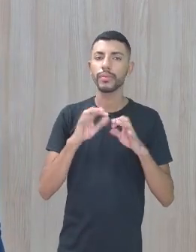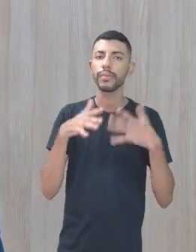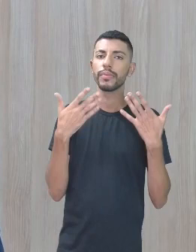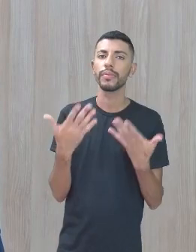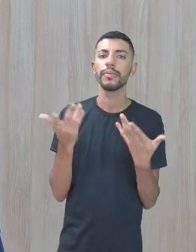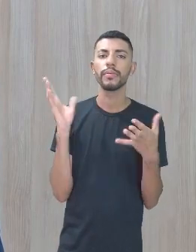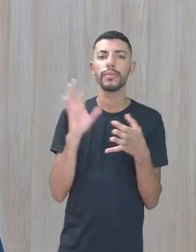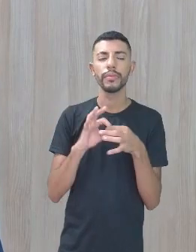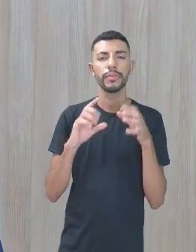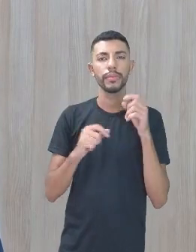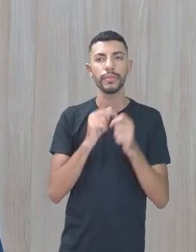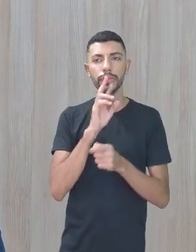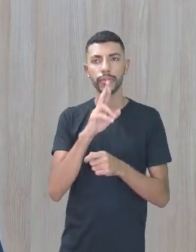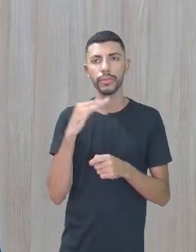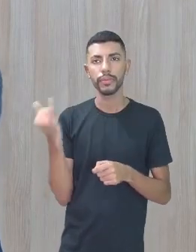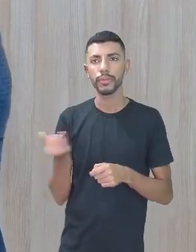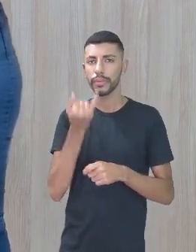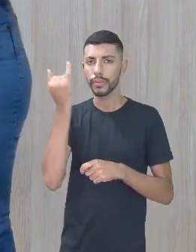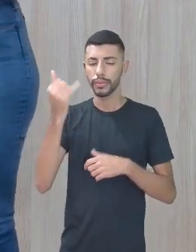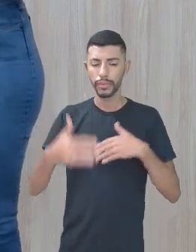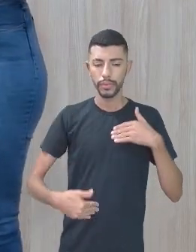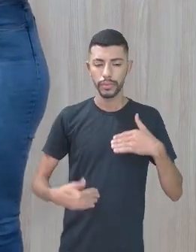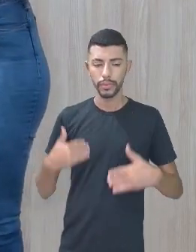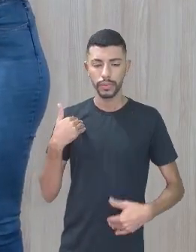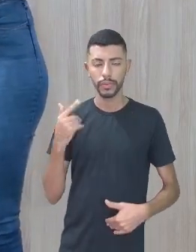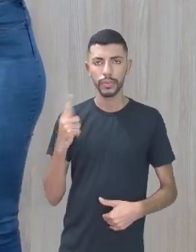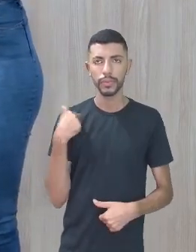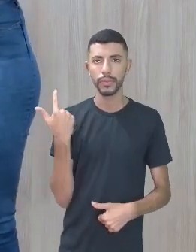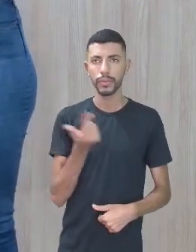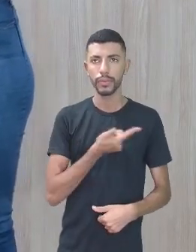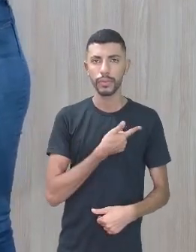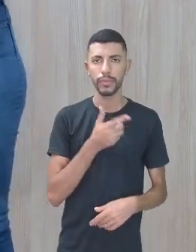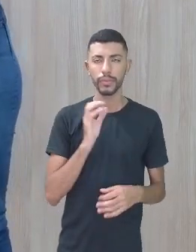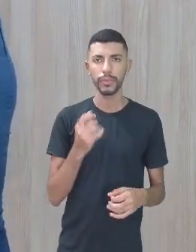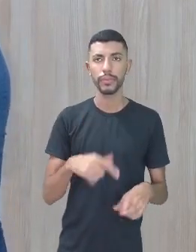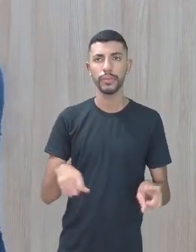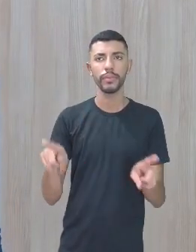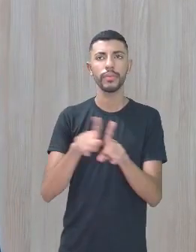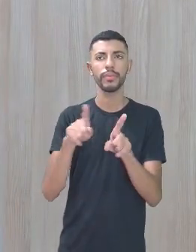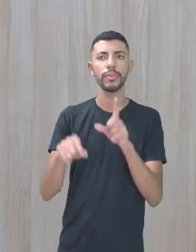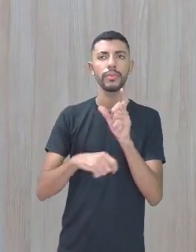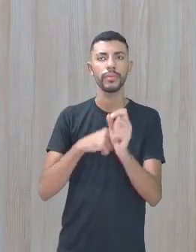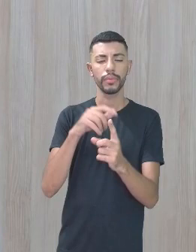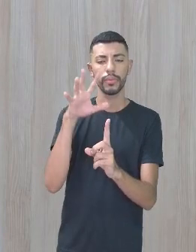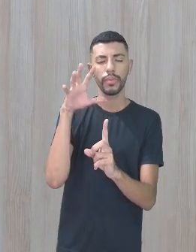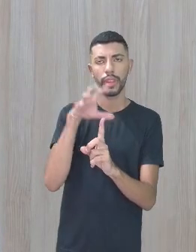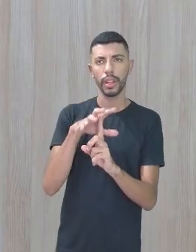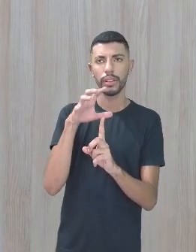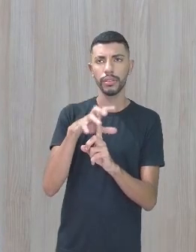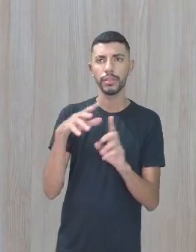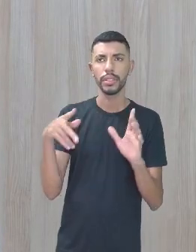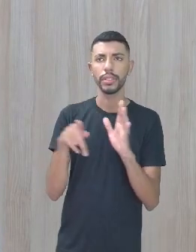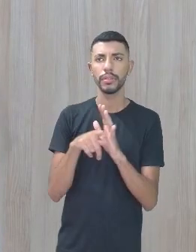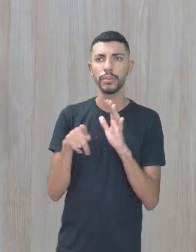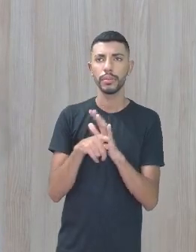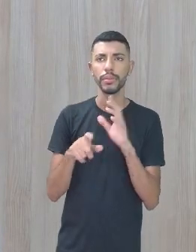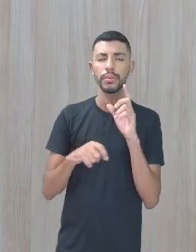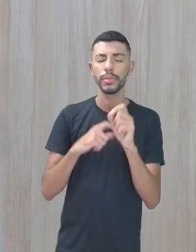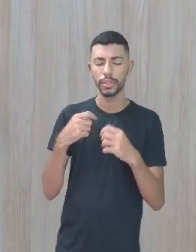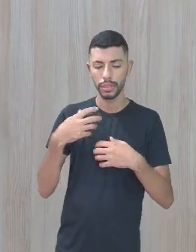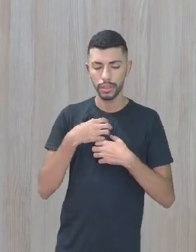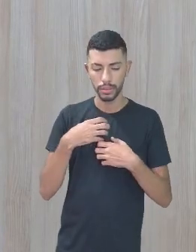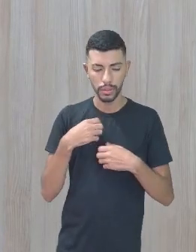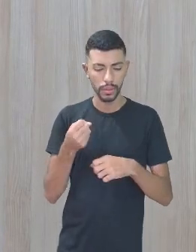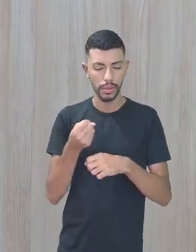a respostas importantes no nosso corpo. A gente fala da influência que as boas emoções, que as sensações,